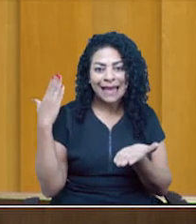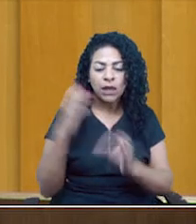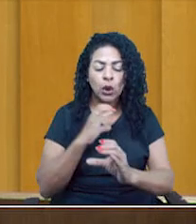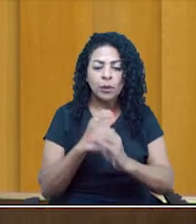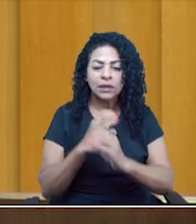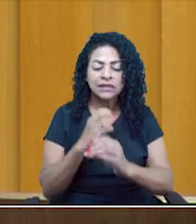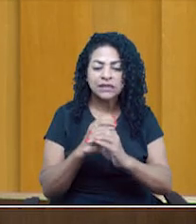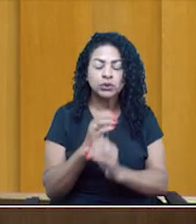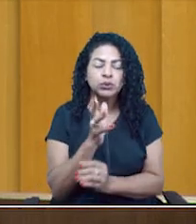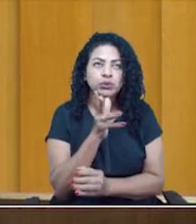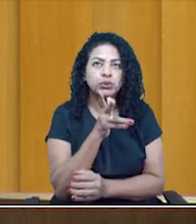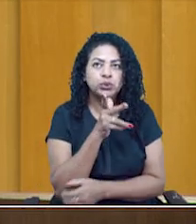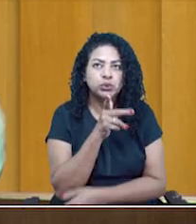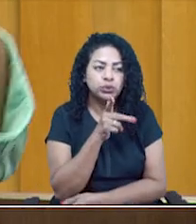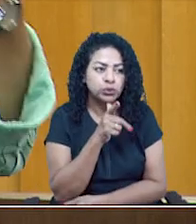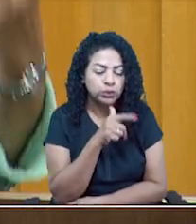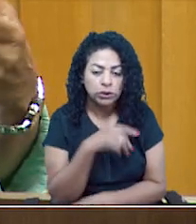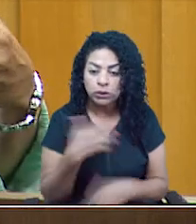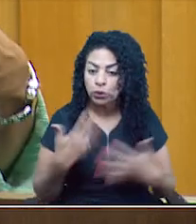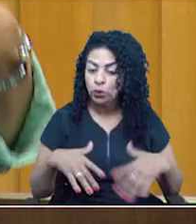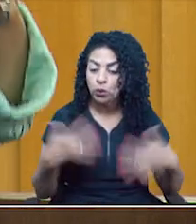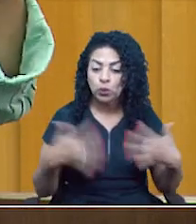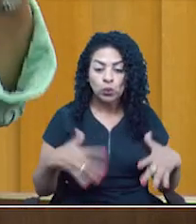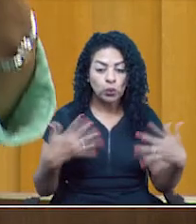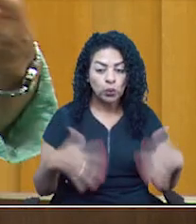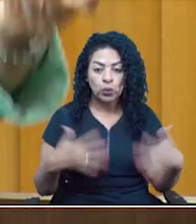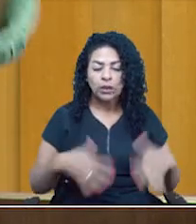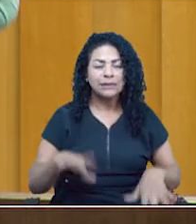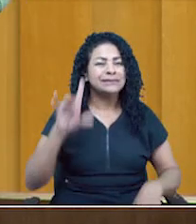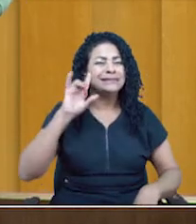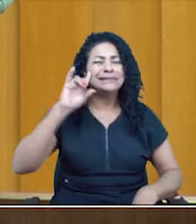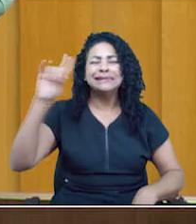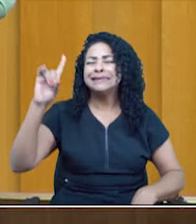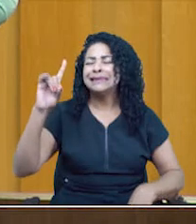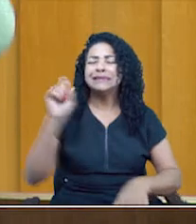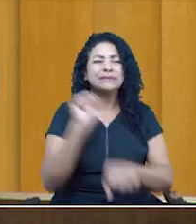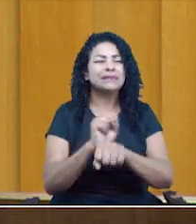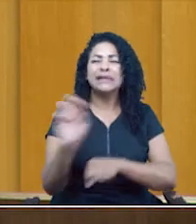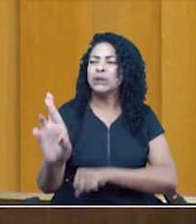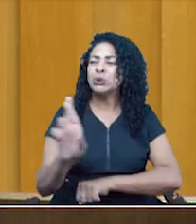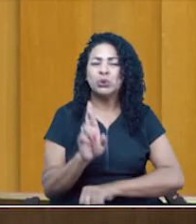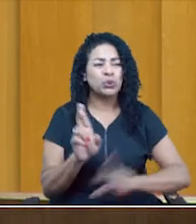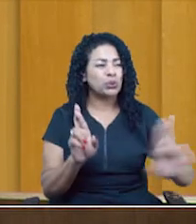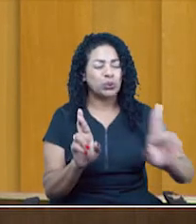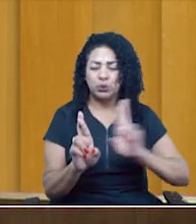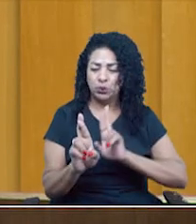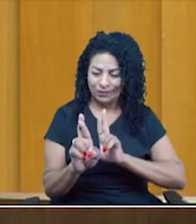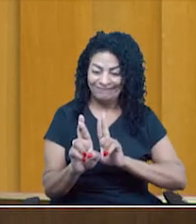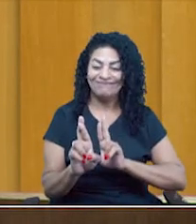demorada, às vezes por dias, esperando uma resposta. Hoje, a